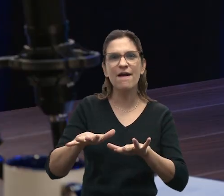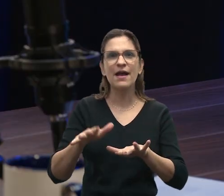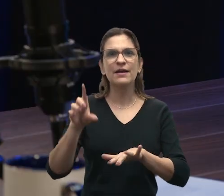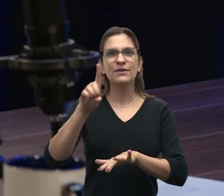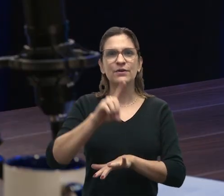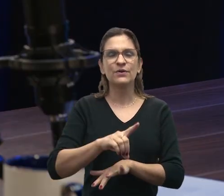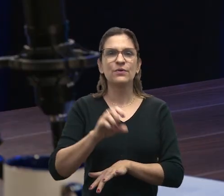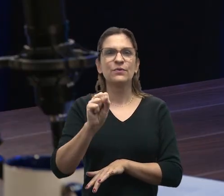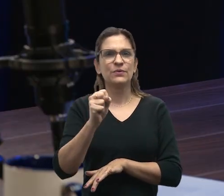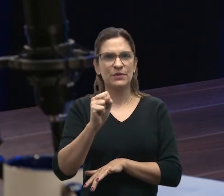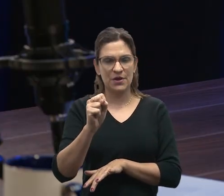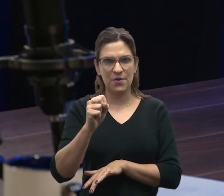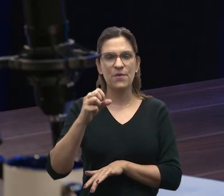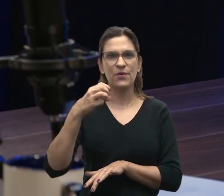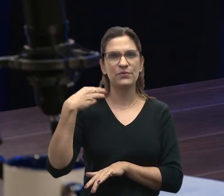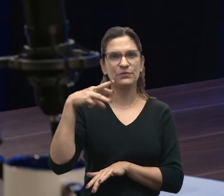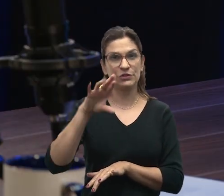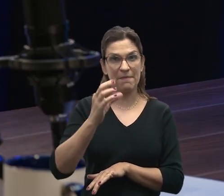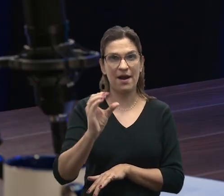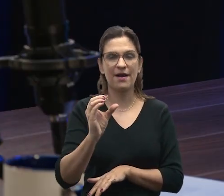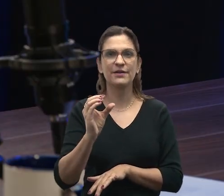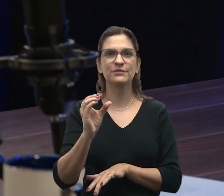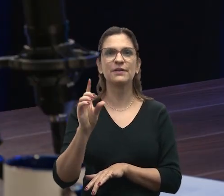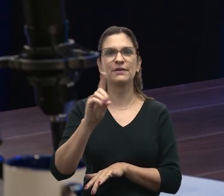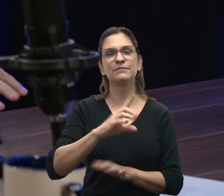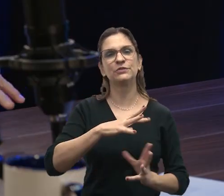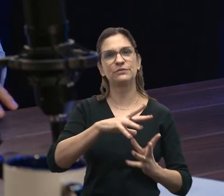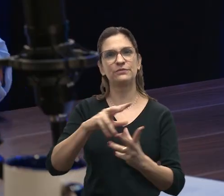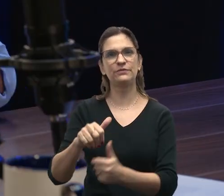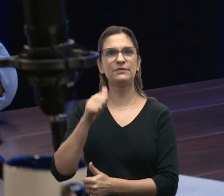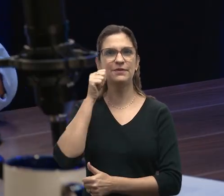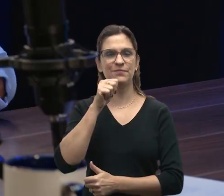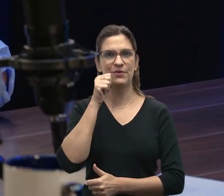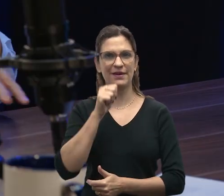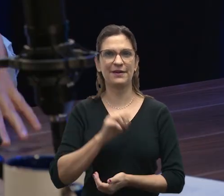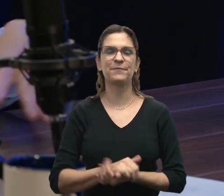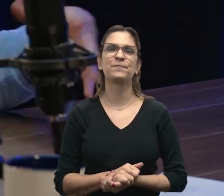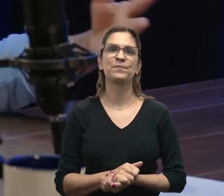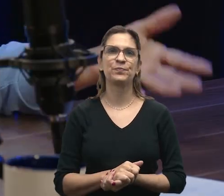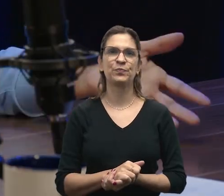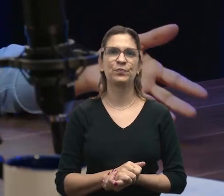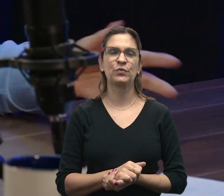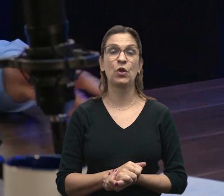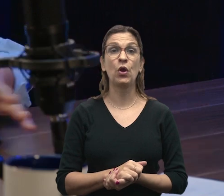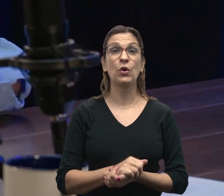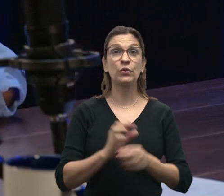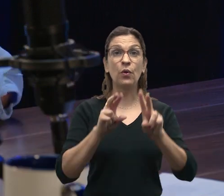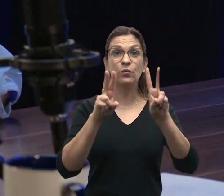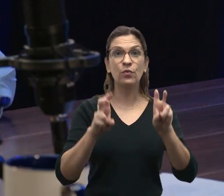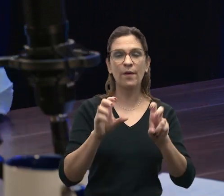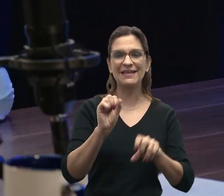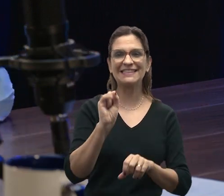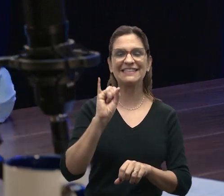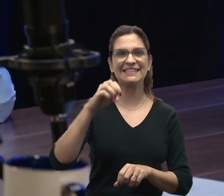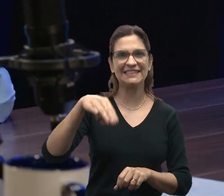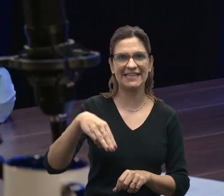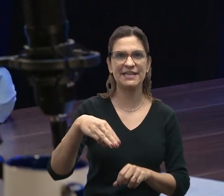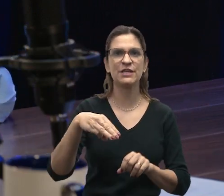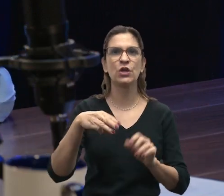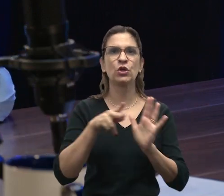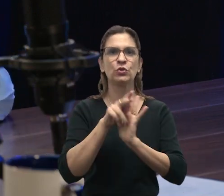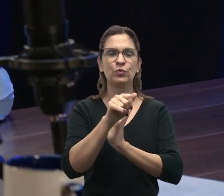da Mulher, e o nosso movimento era chamado SIM, Serviço de Informação à Mulher. Então, isso me